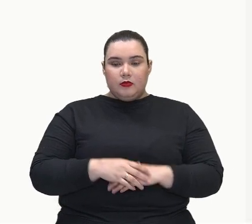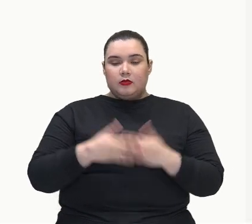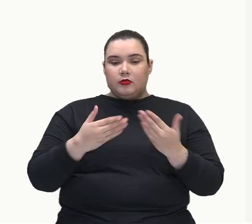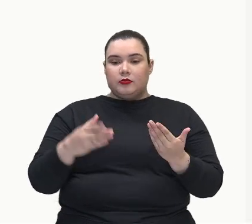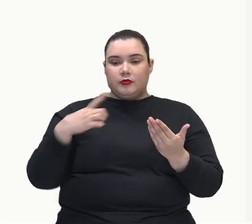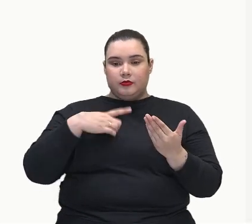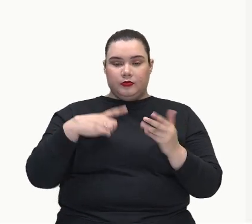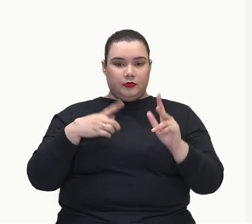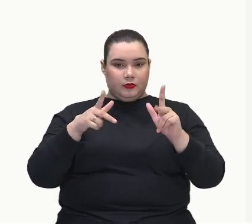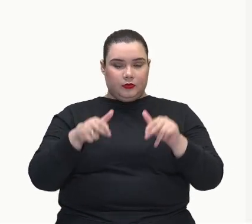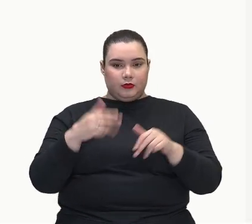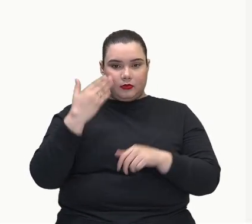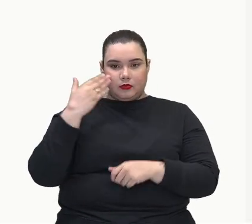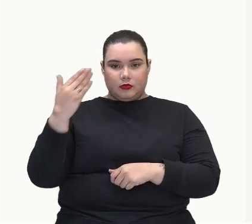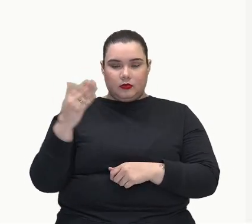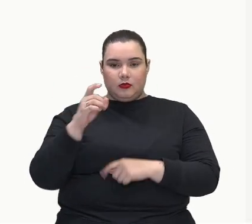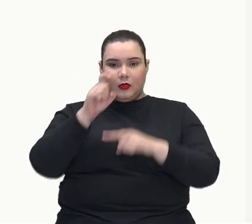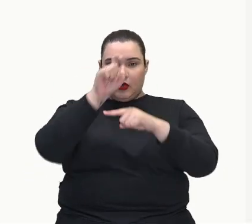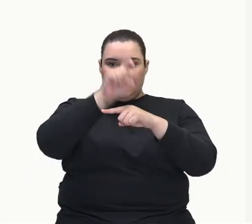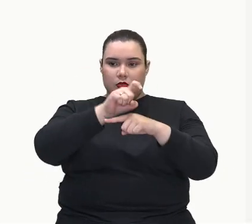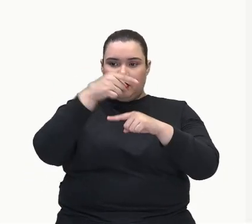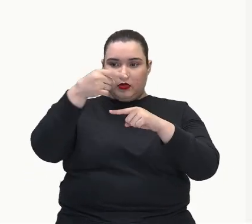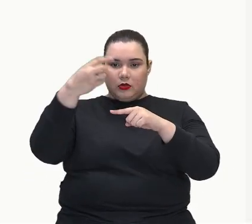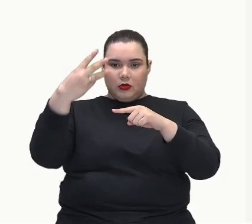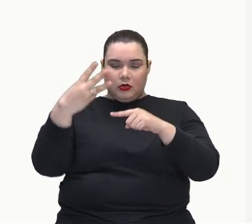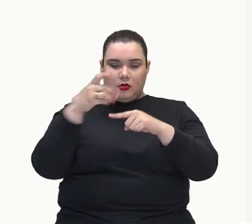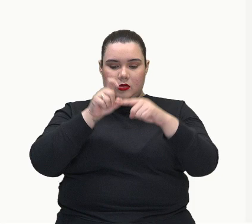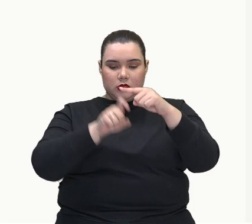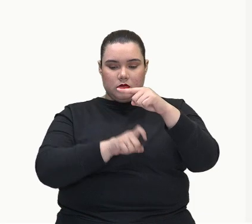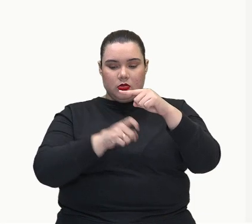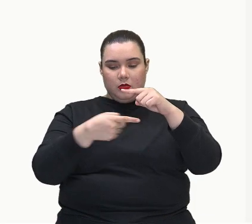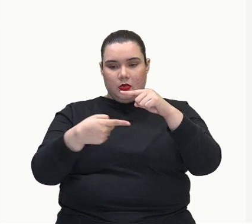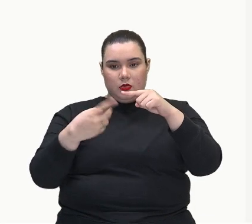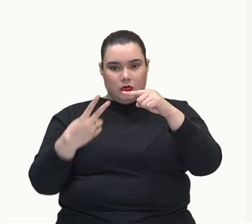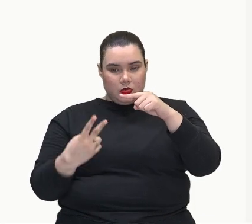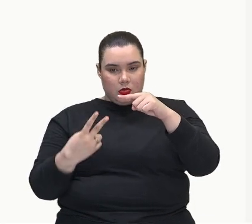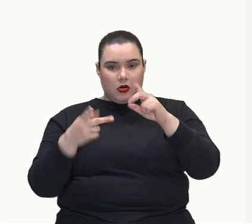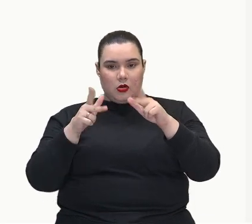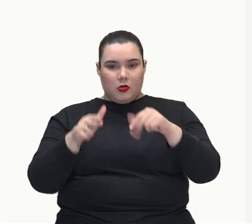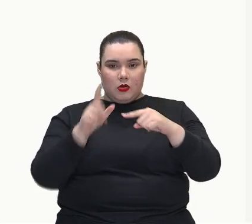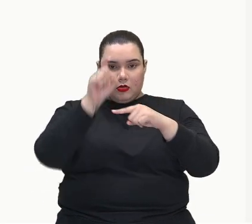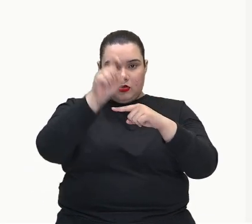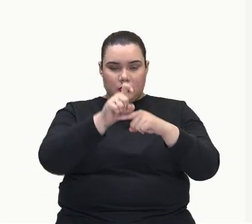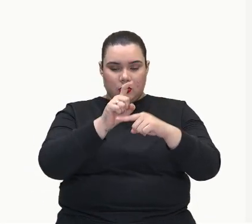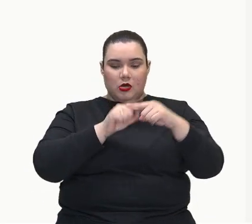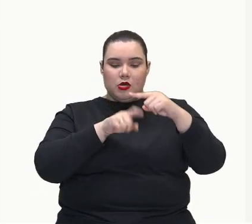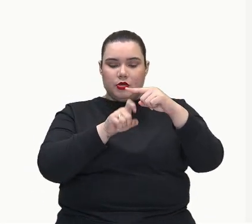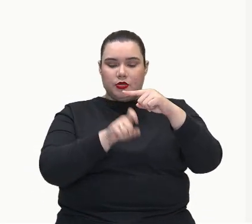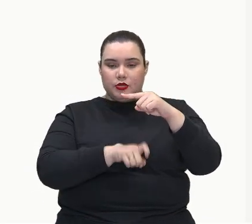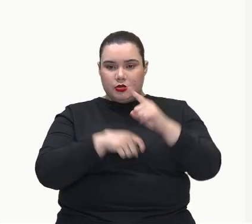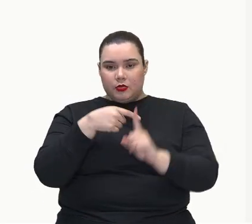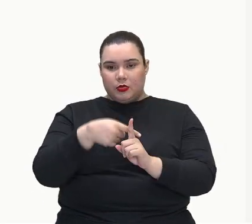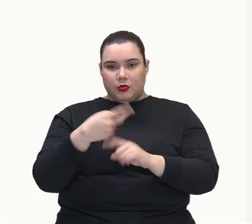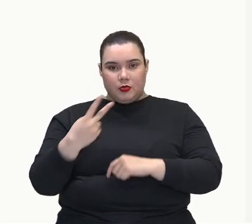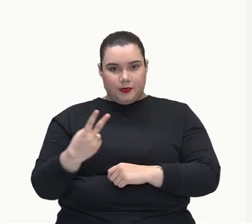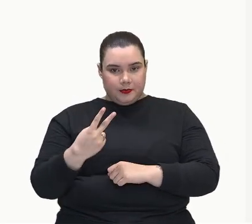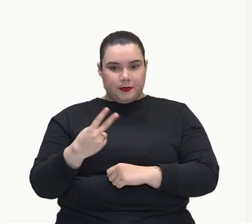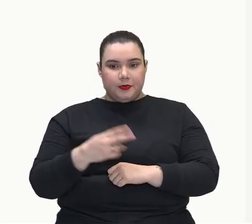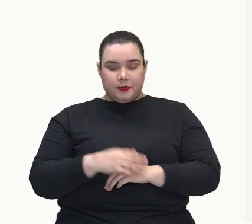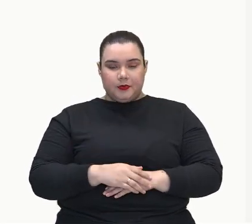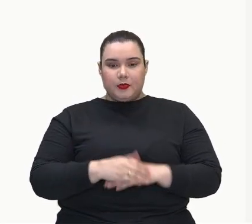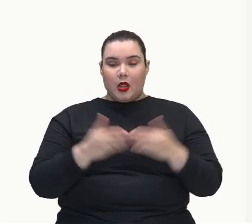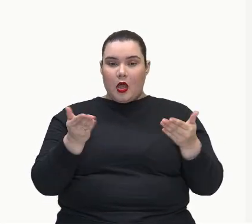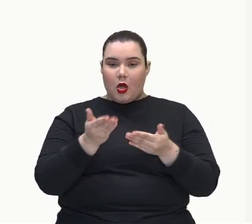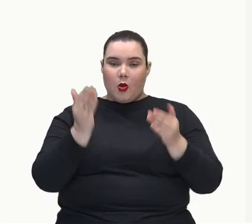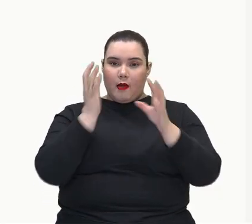essa igualdade. X menos 3 sobre x menos 2 igual a x sobre x mais 2. E